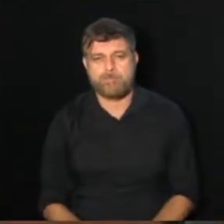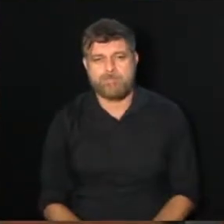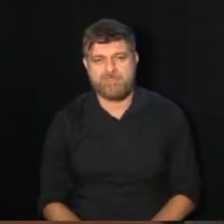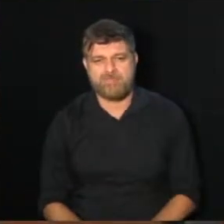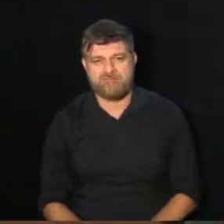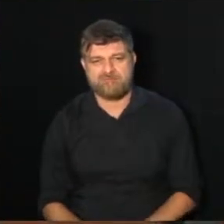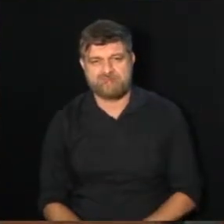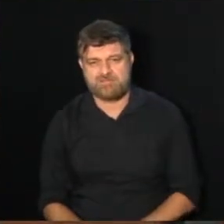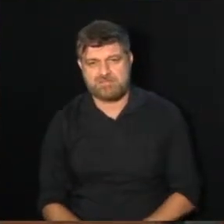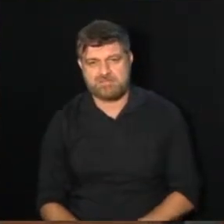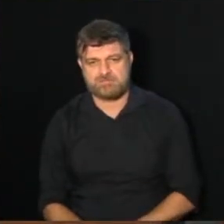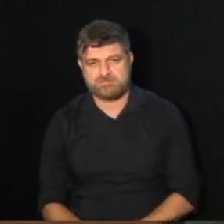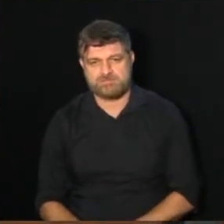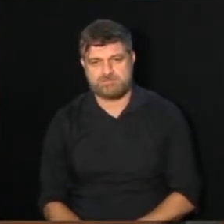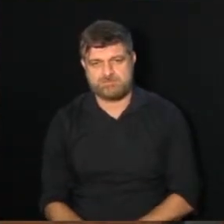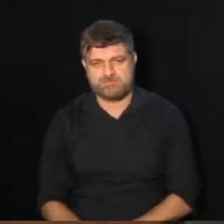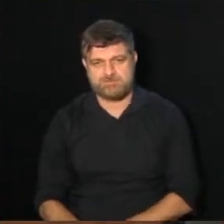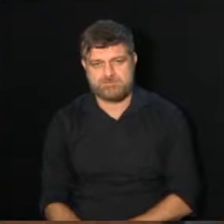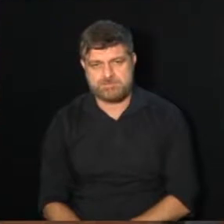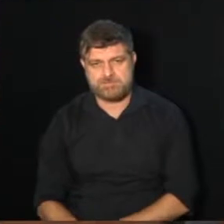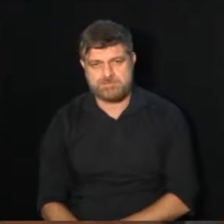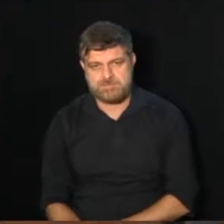Doutor Marcelo Bergo.